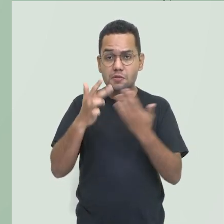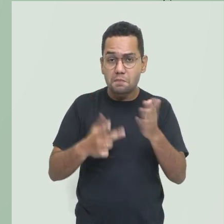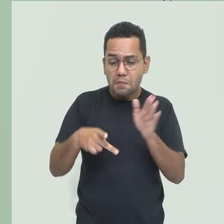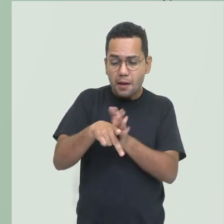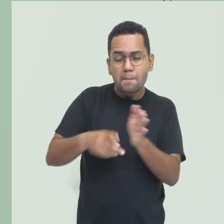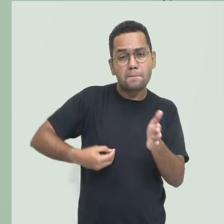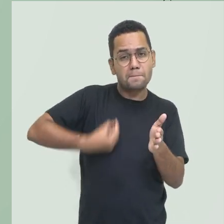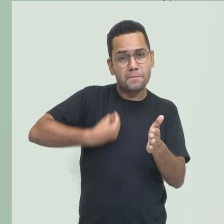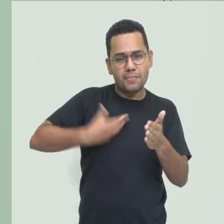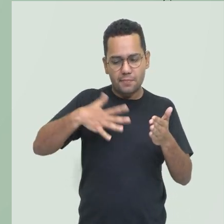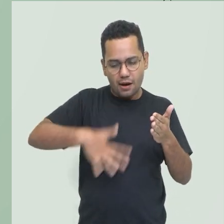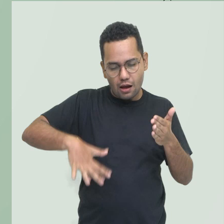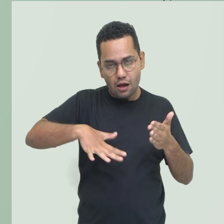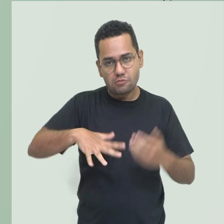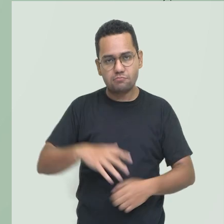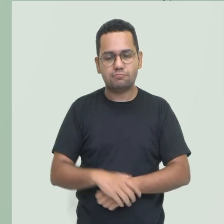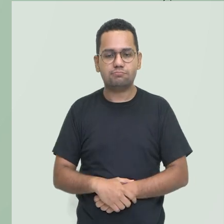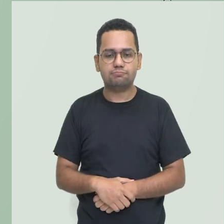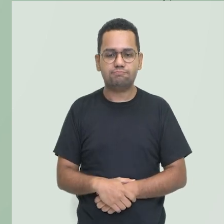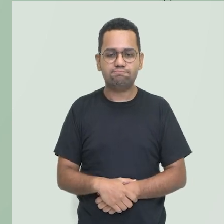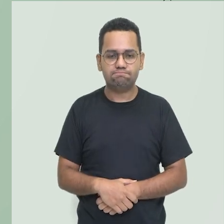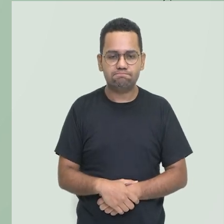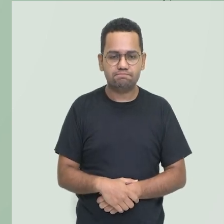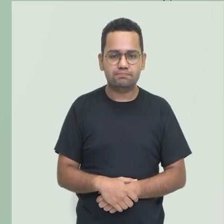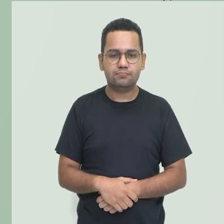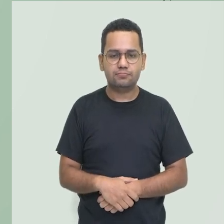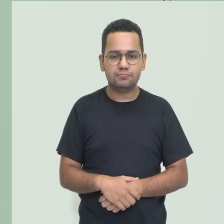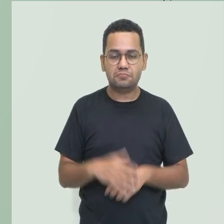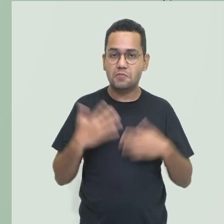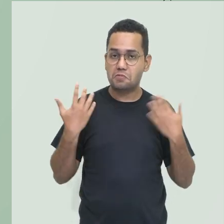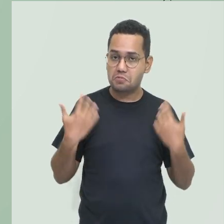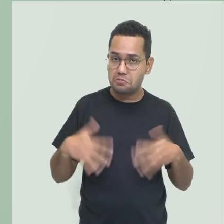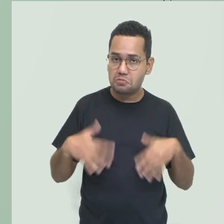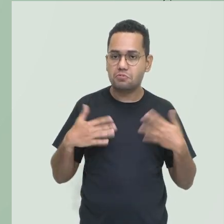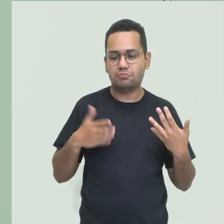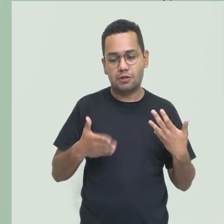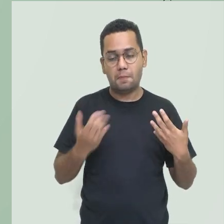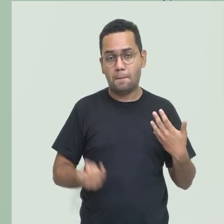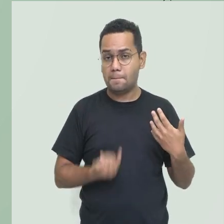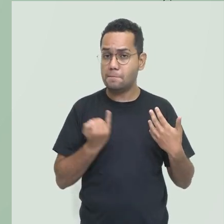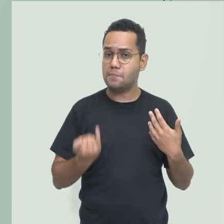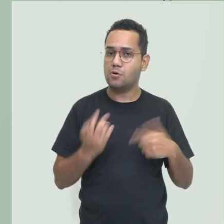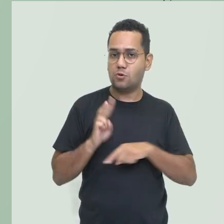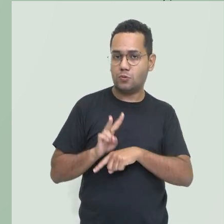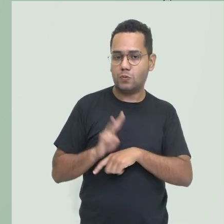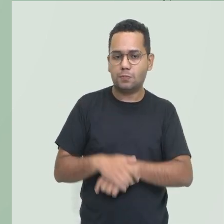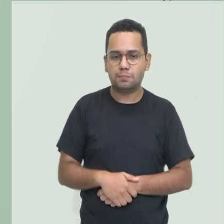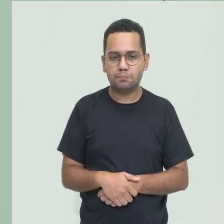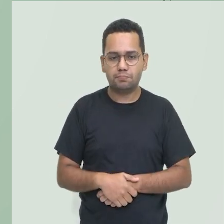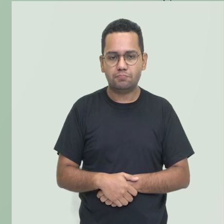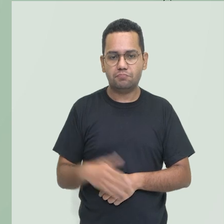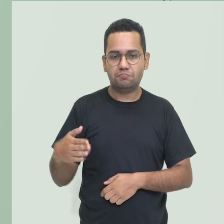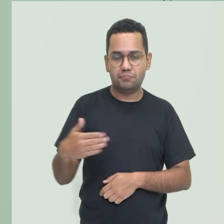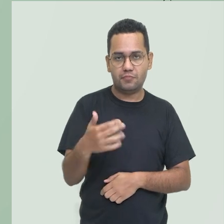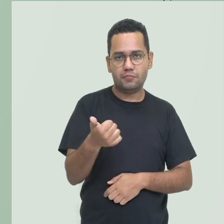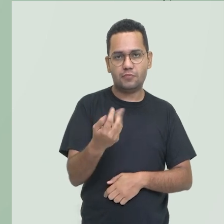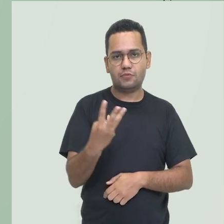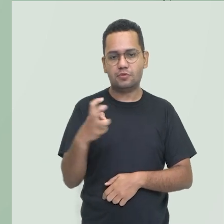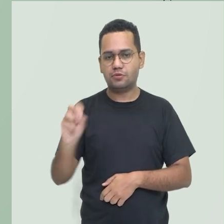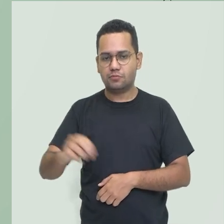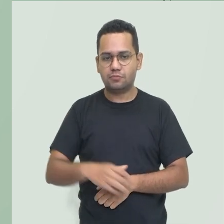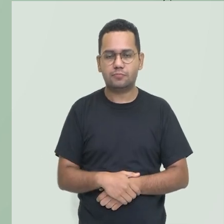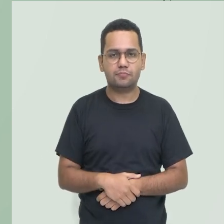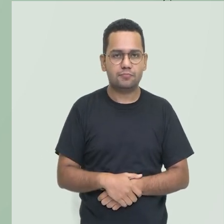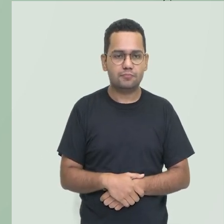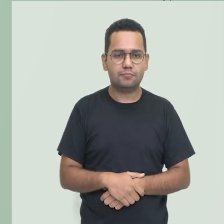10.211 são as espécies endêmicas. Olha aí também a grande importância de se preservar esse bioma. Tem 350